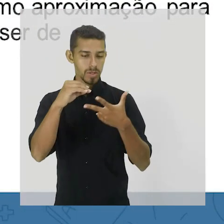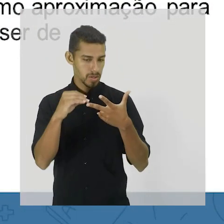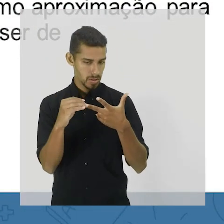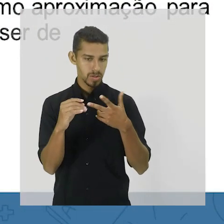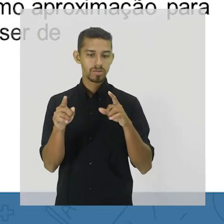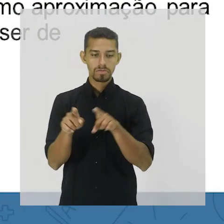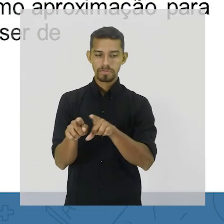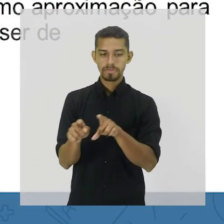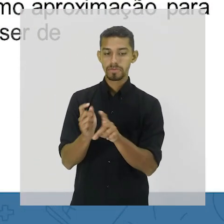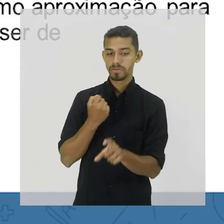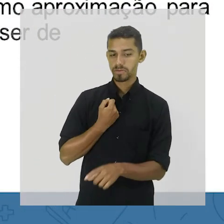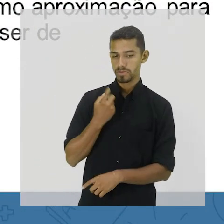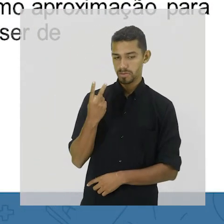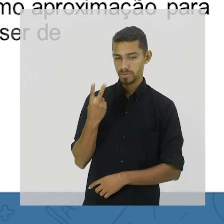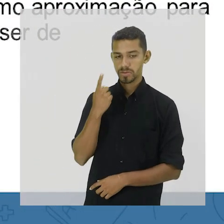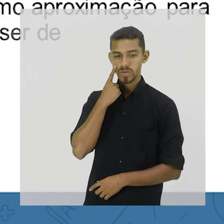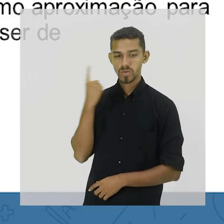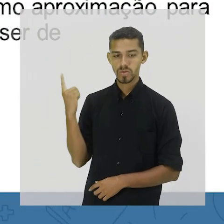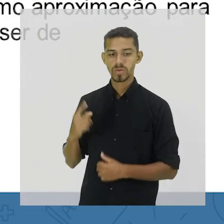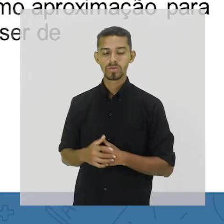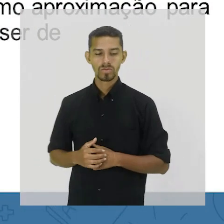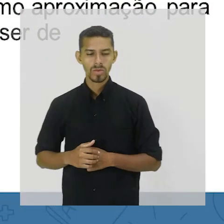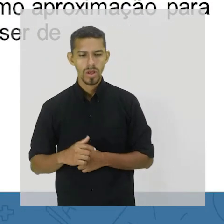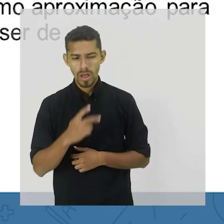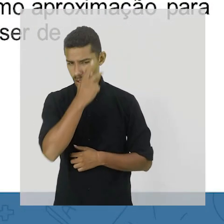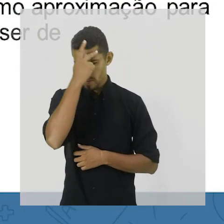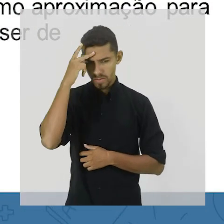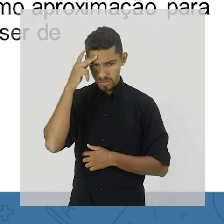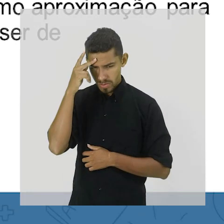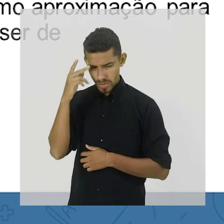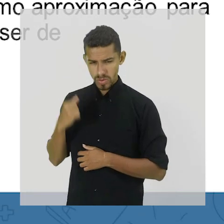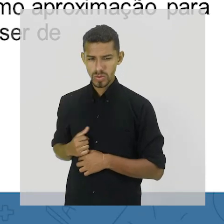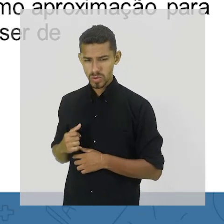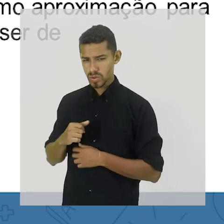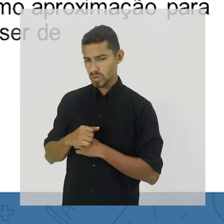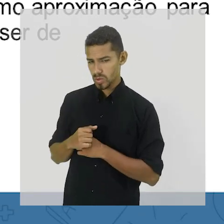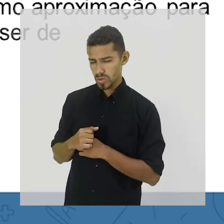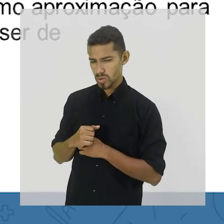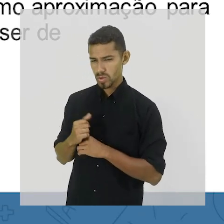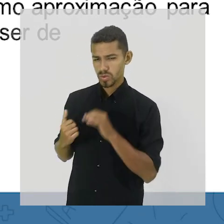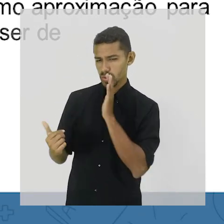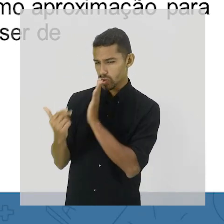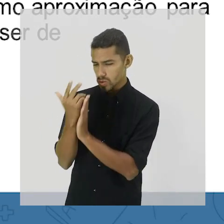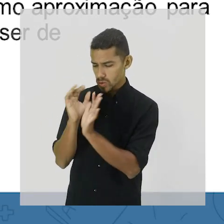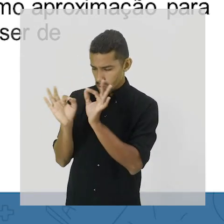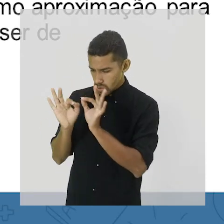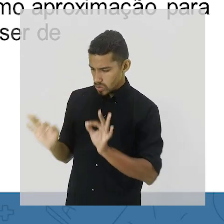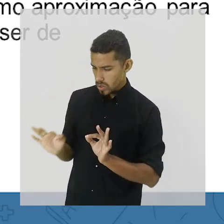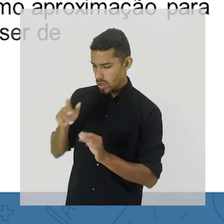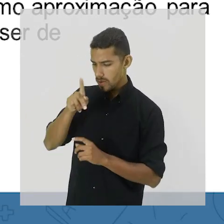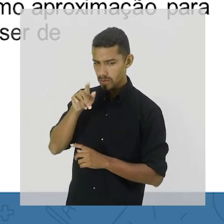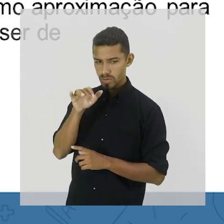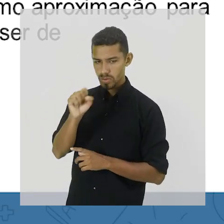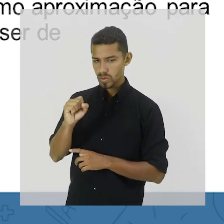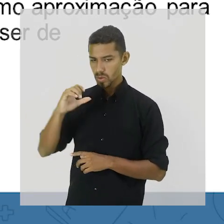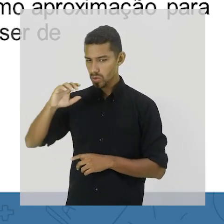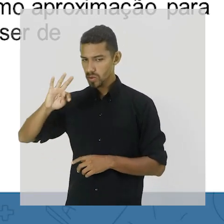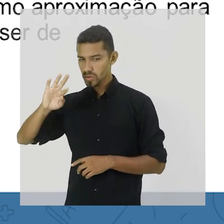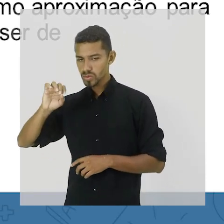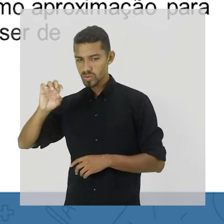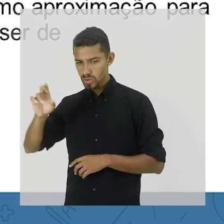também do Enem, né? Um piscicultor cria espécie de peixe em um cilindro, em um tanque